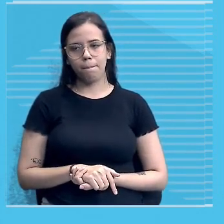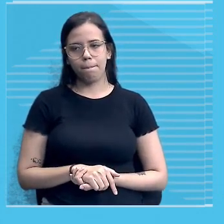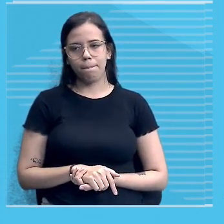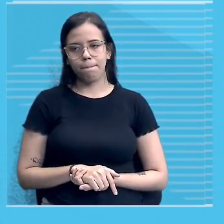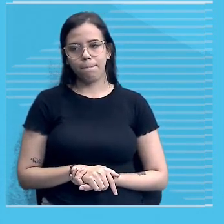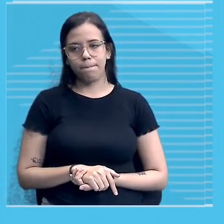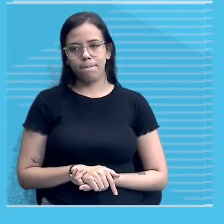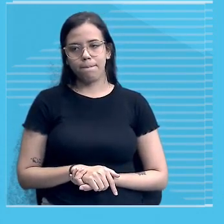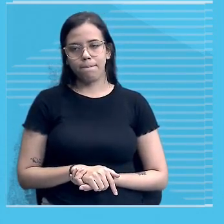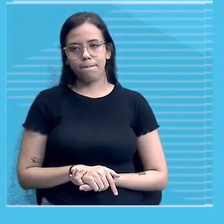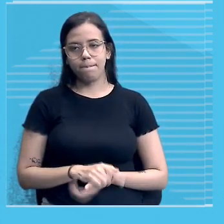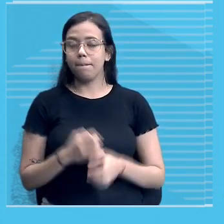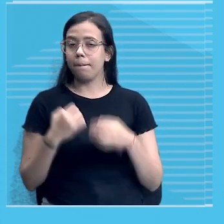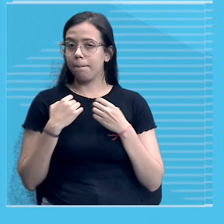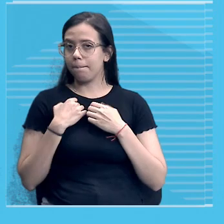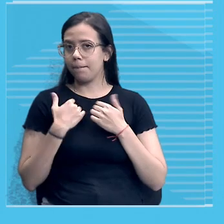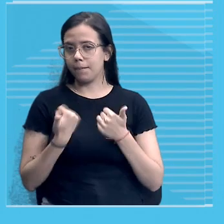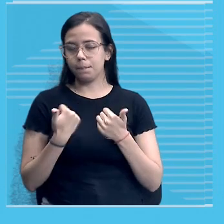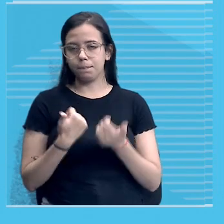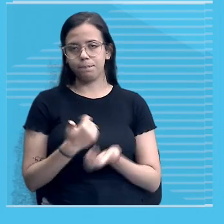Ah tá beleza